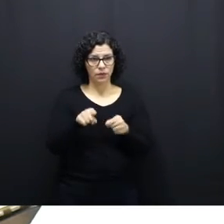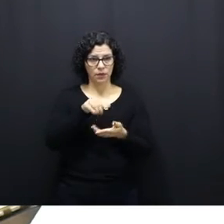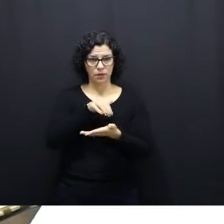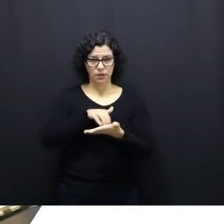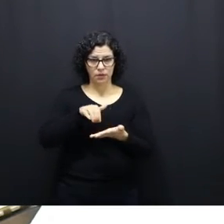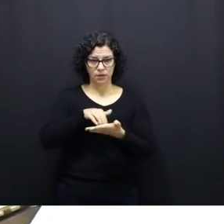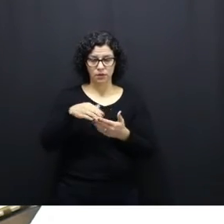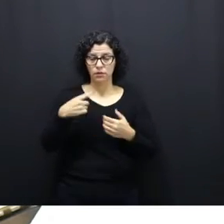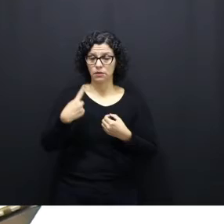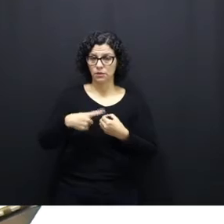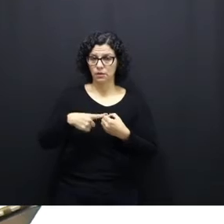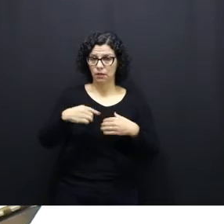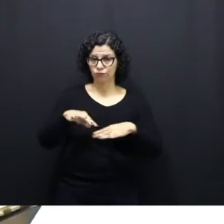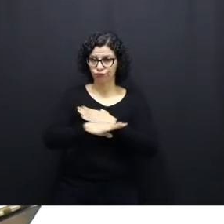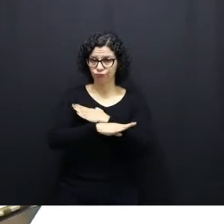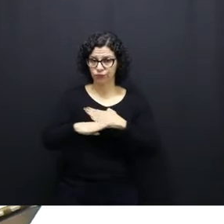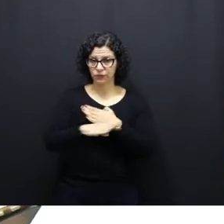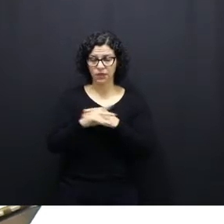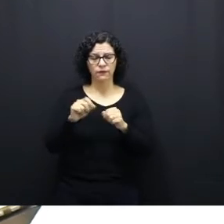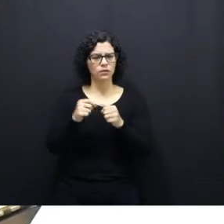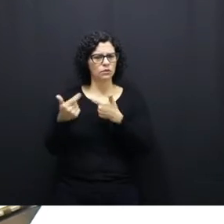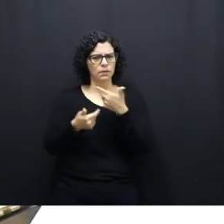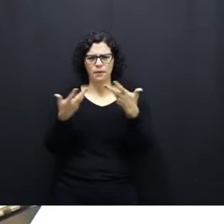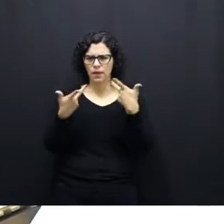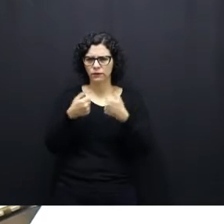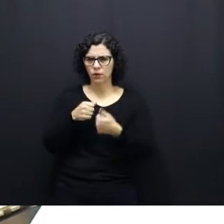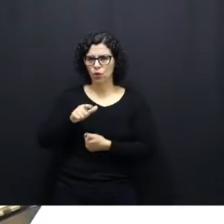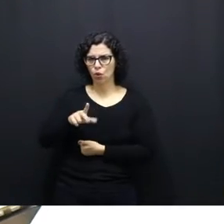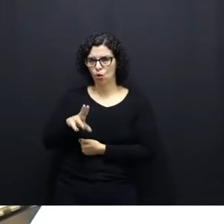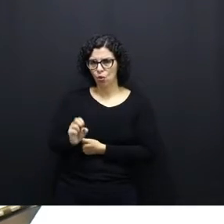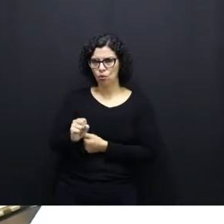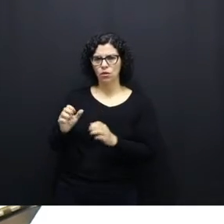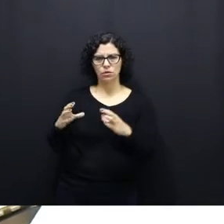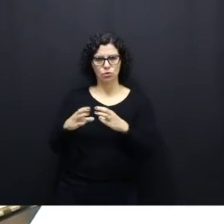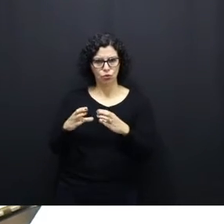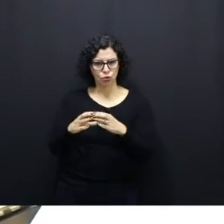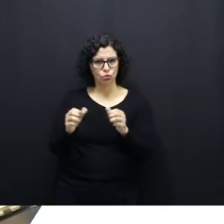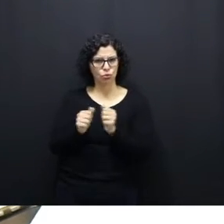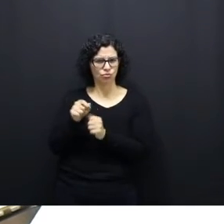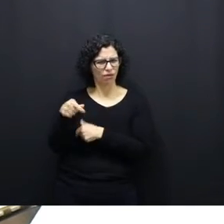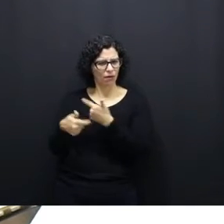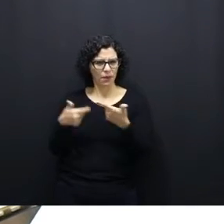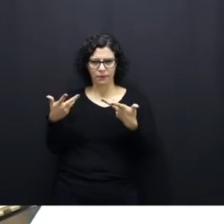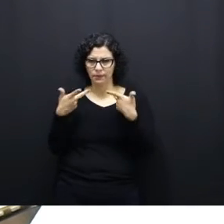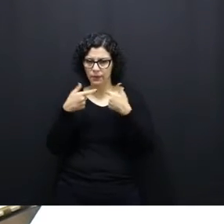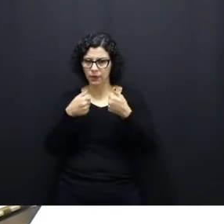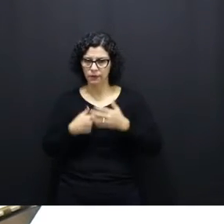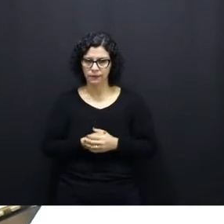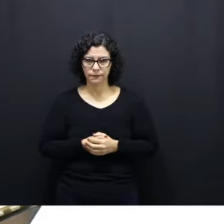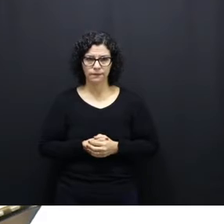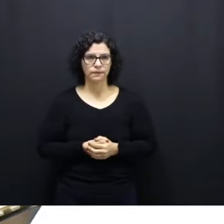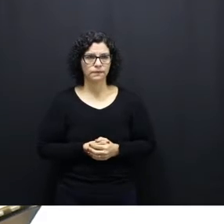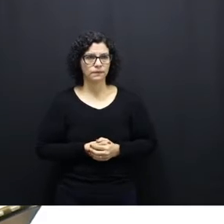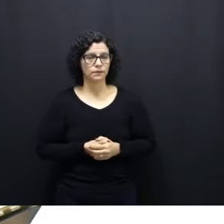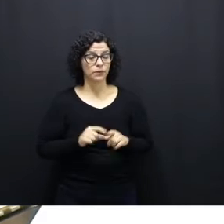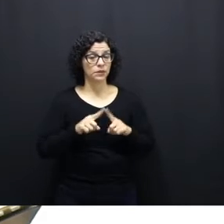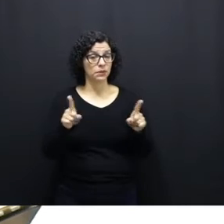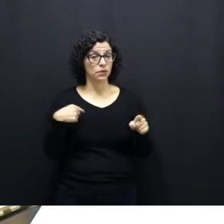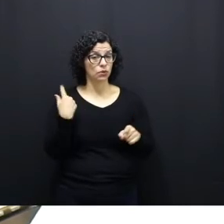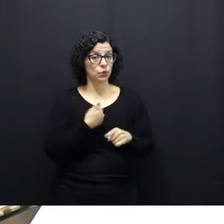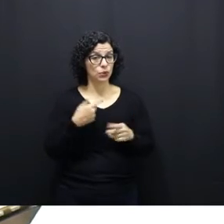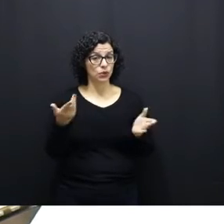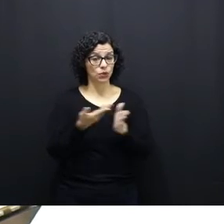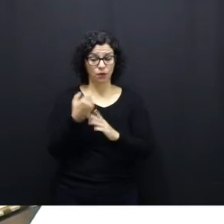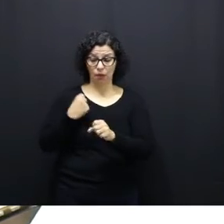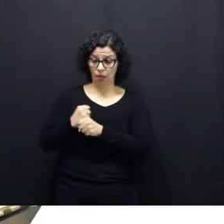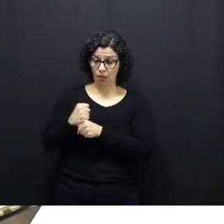Secretaria de Urbanismo está fazendo um excelente trabalho através da Equipe técnica do secretário Lucas é mas algo